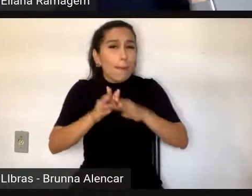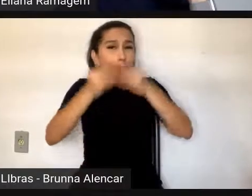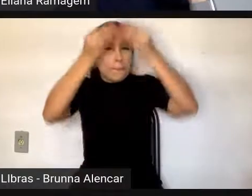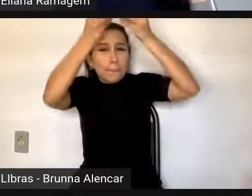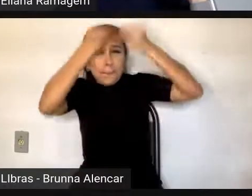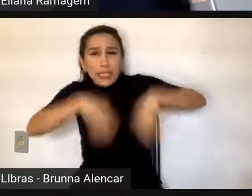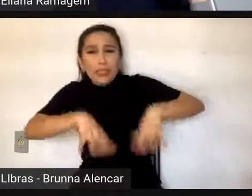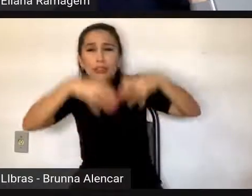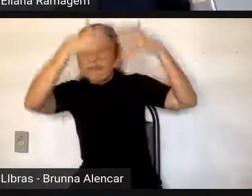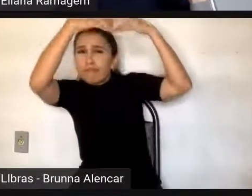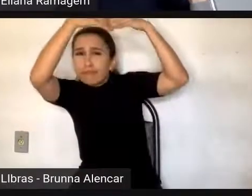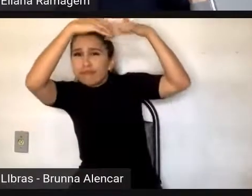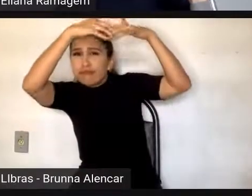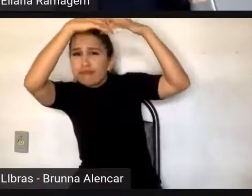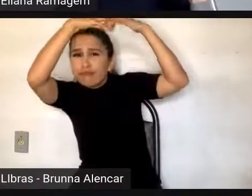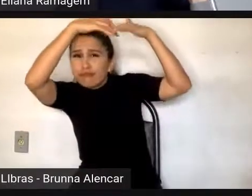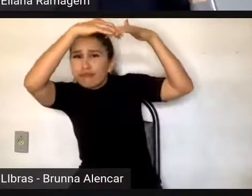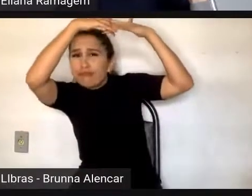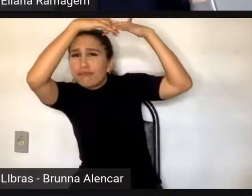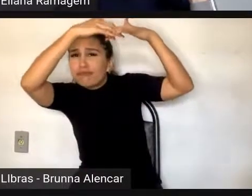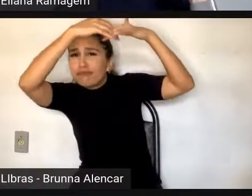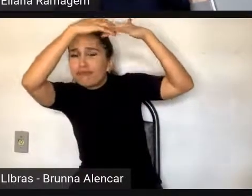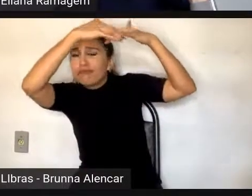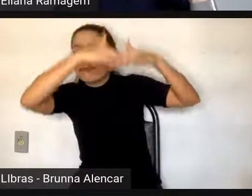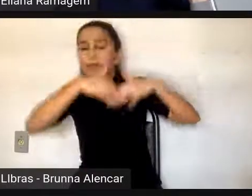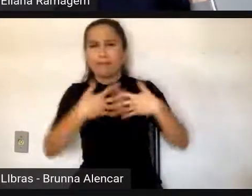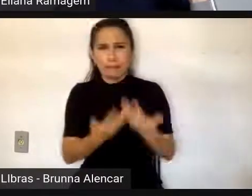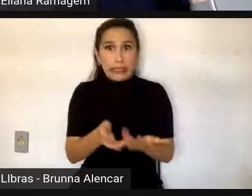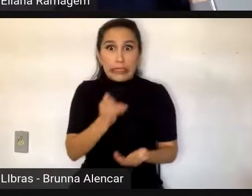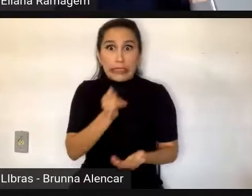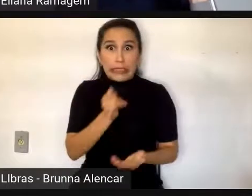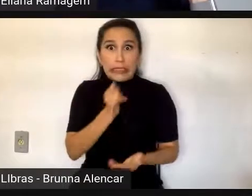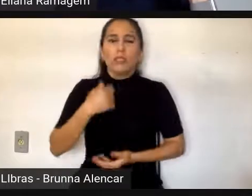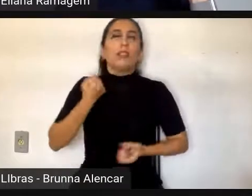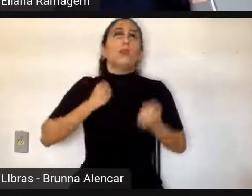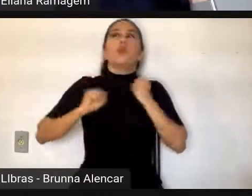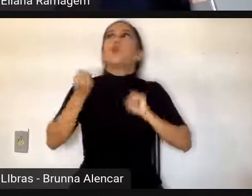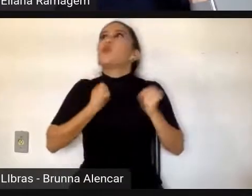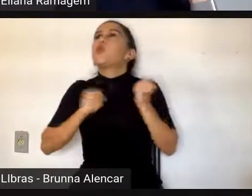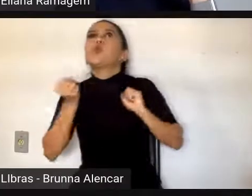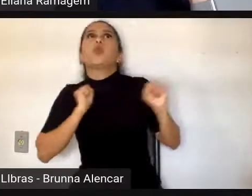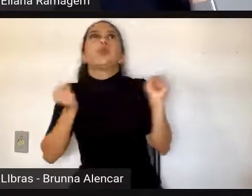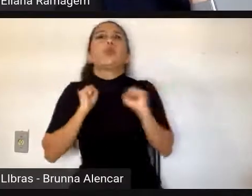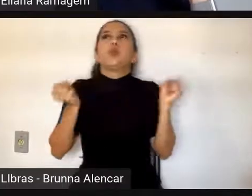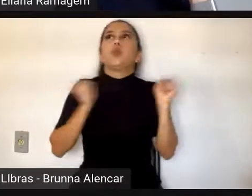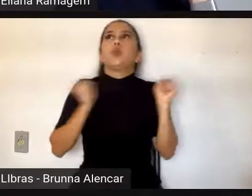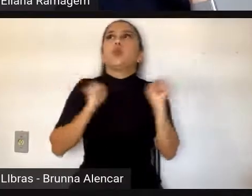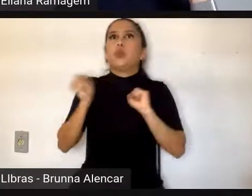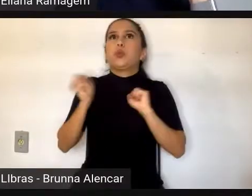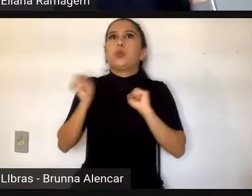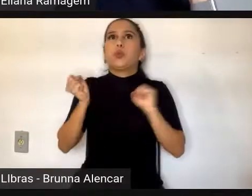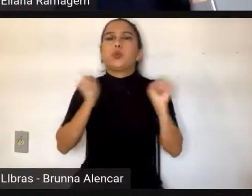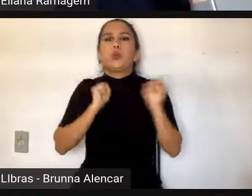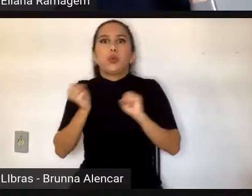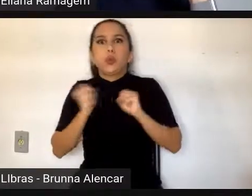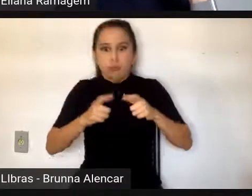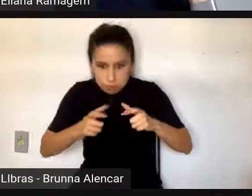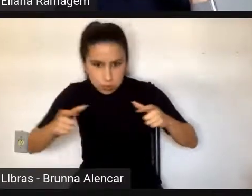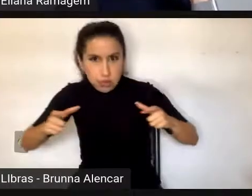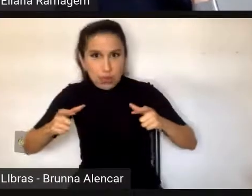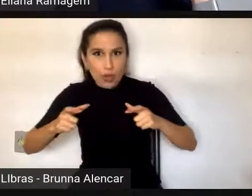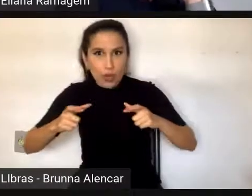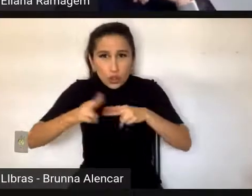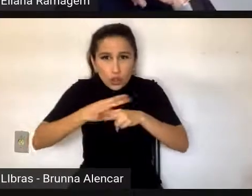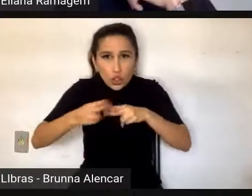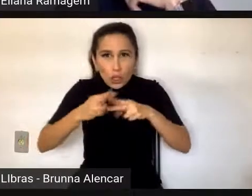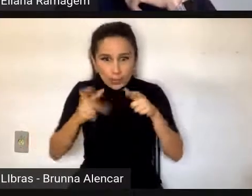quanto que a gente já comeu, né? Então, se eu estou muito ansioso, abro uma barra de chocolate, existe uma grande chance de eu comer aquela barra de chocolate